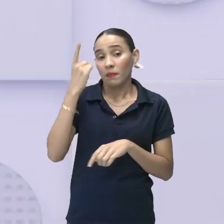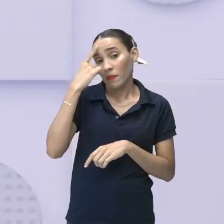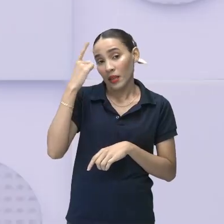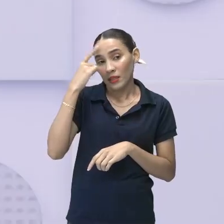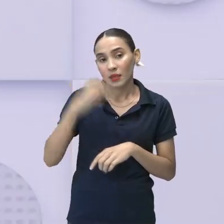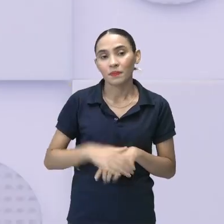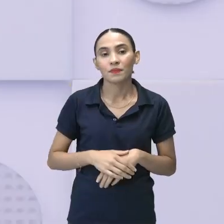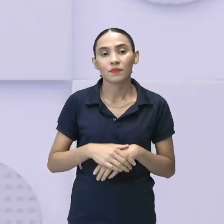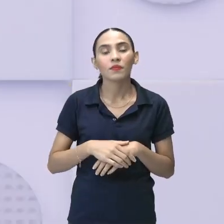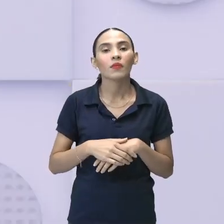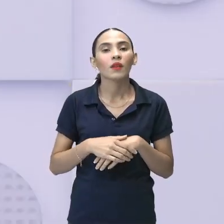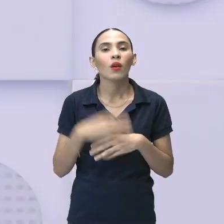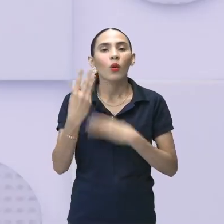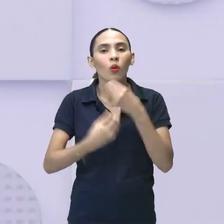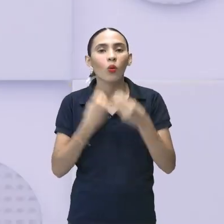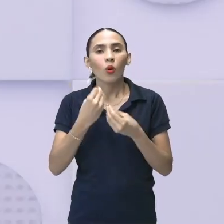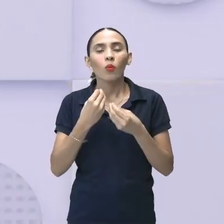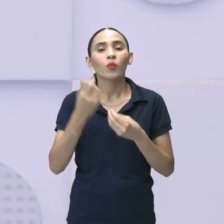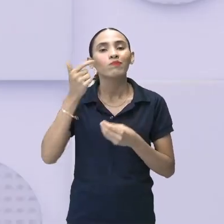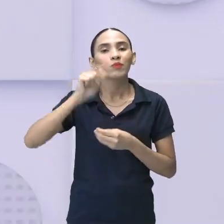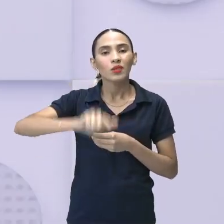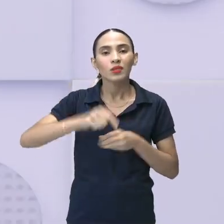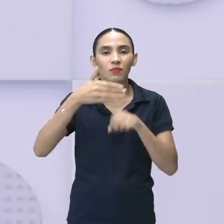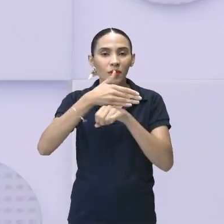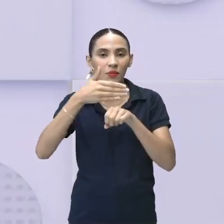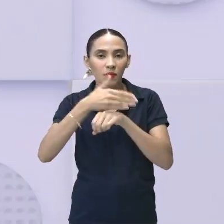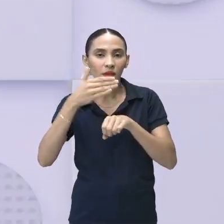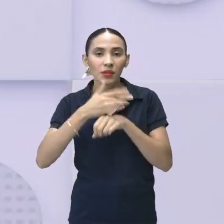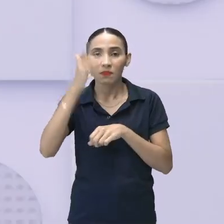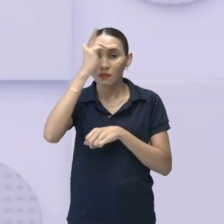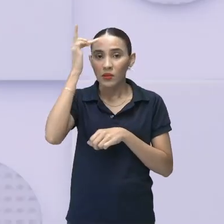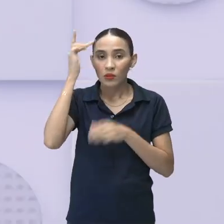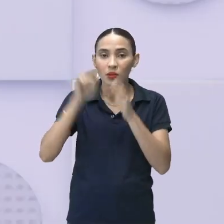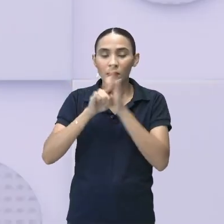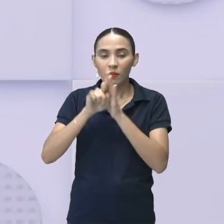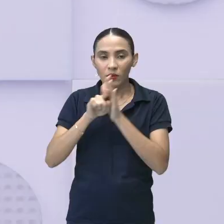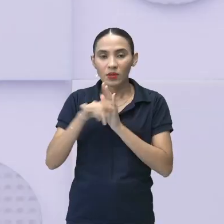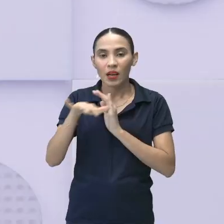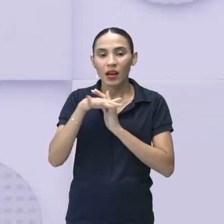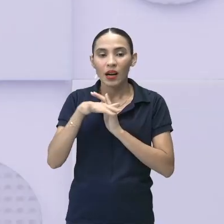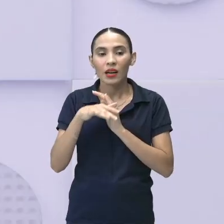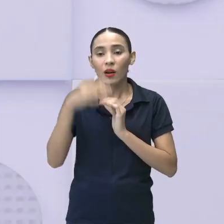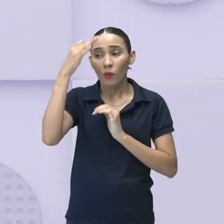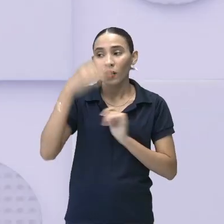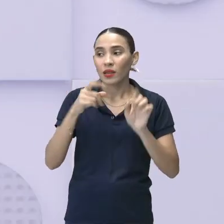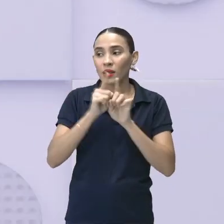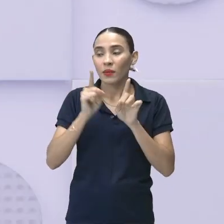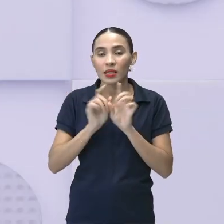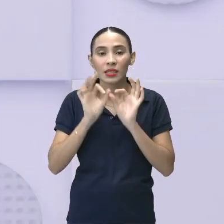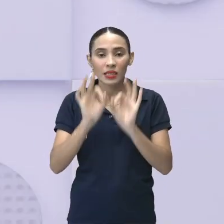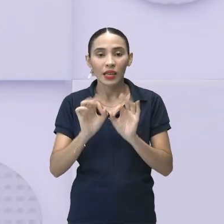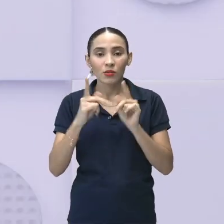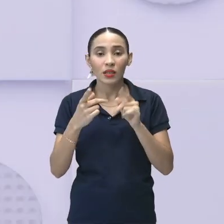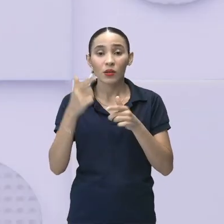em populações vulneráveis, como crianças ou pessoas com deficiência cognitiva, né?